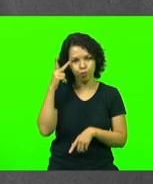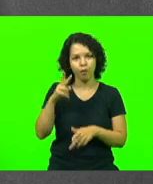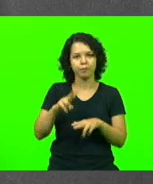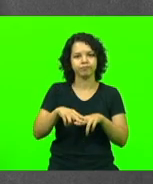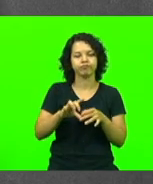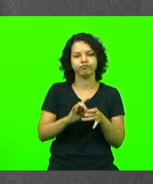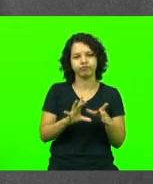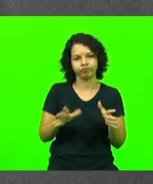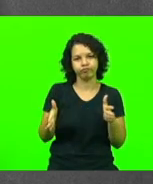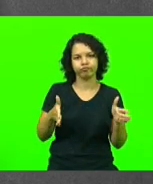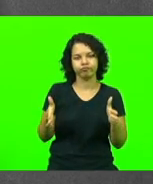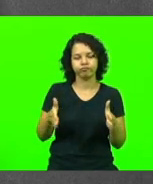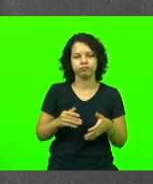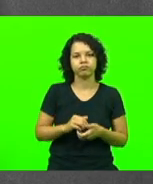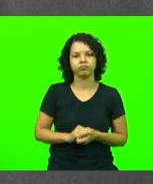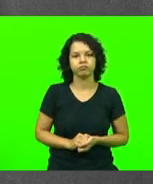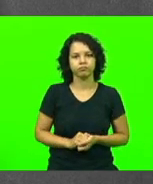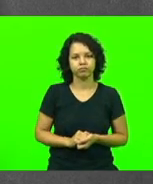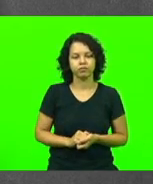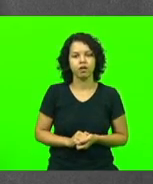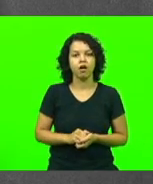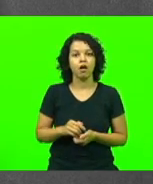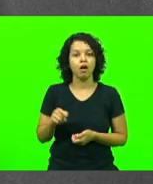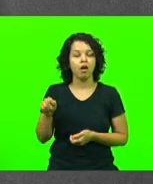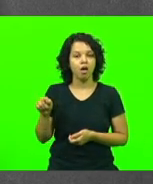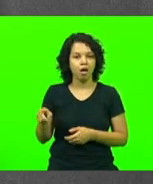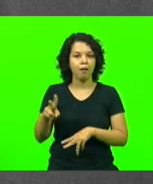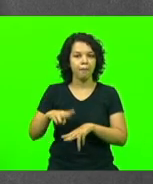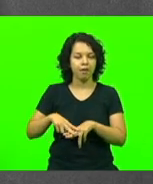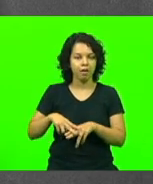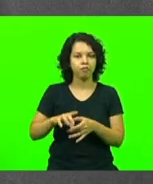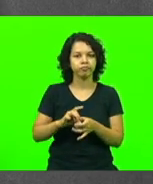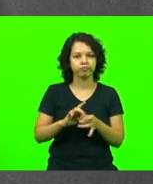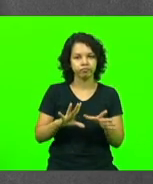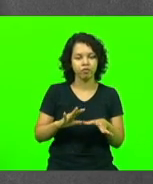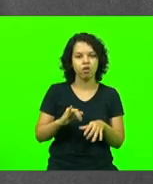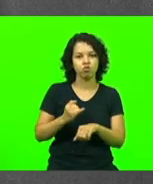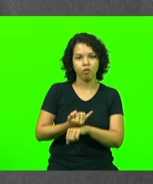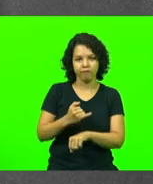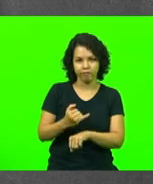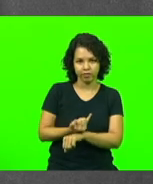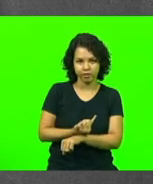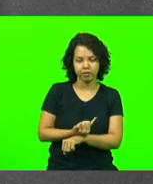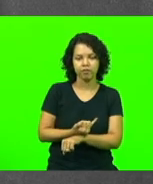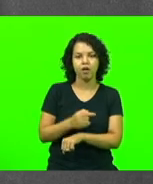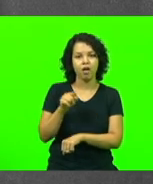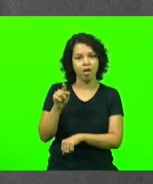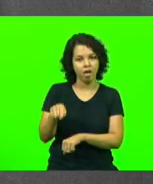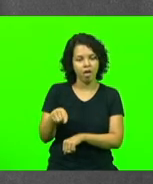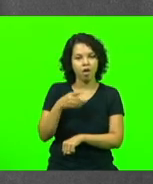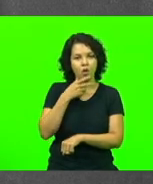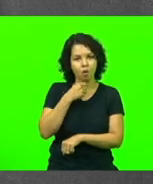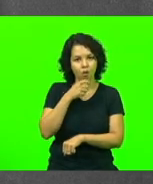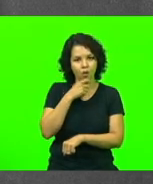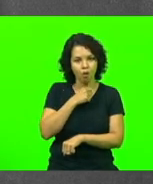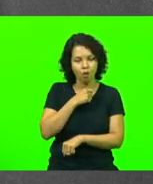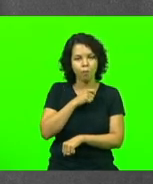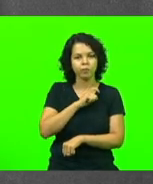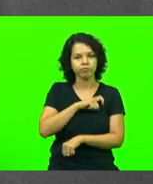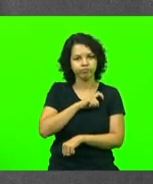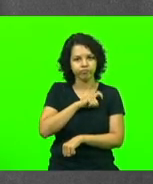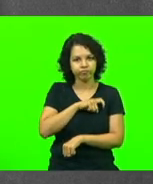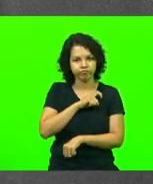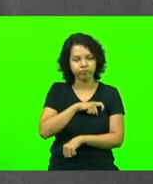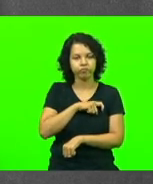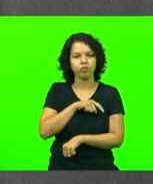Próximo. Detentos recebem benefício de saída temporária de Joinville. Foi aonde esse sem-vergonha, esse maldito que deveria estar morto, né?